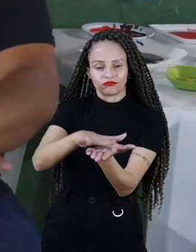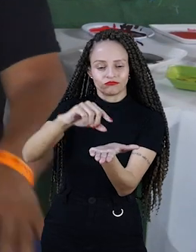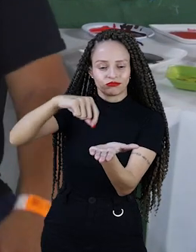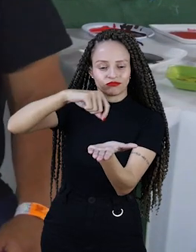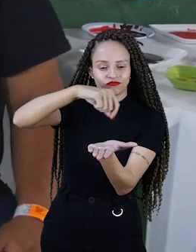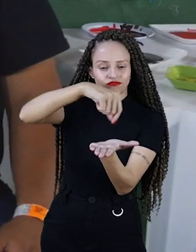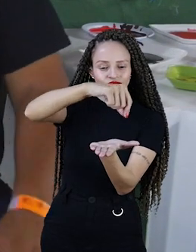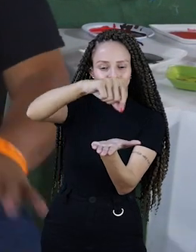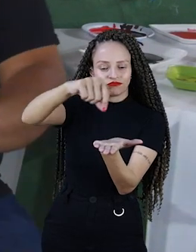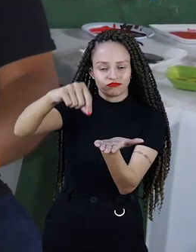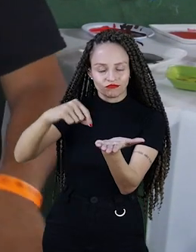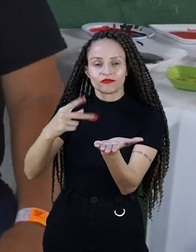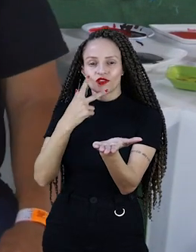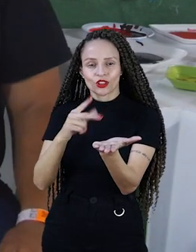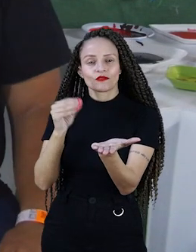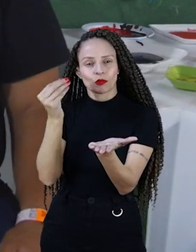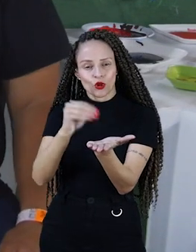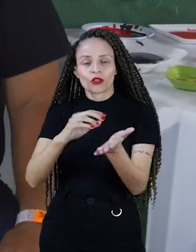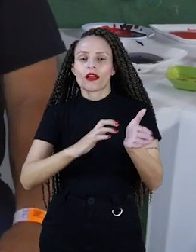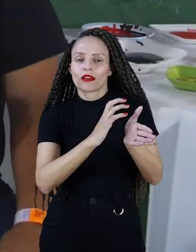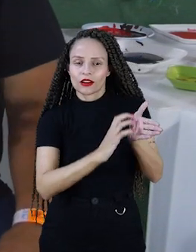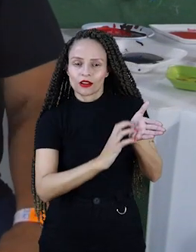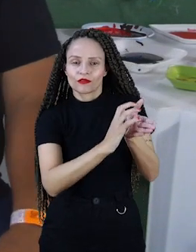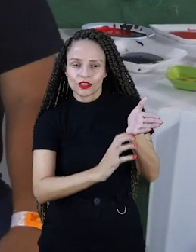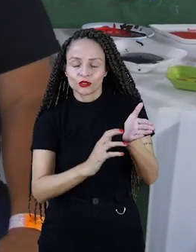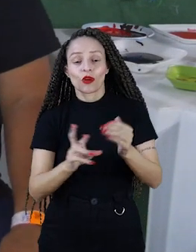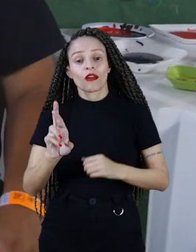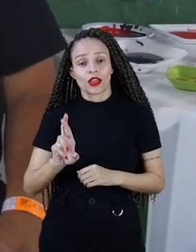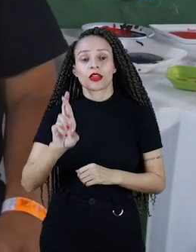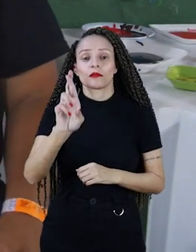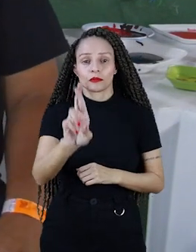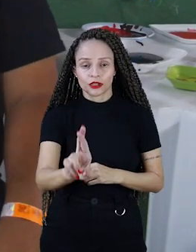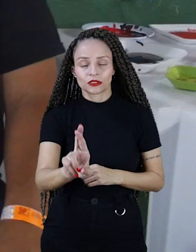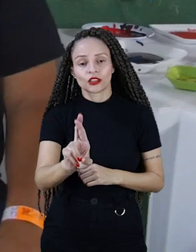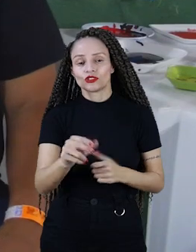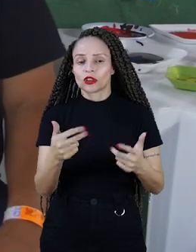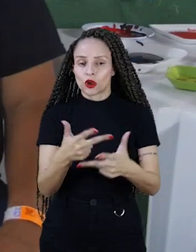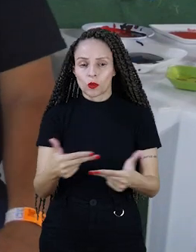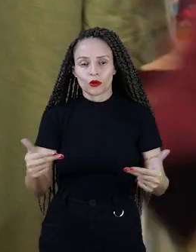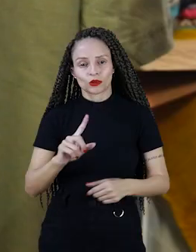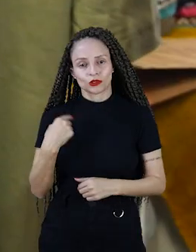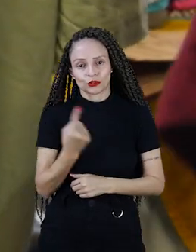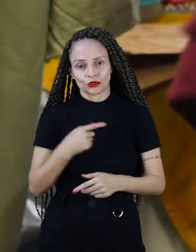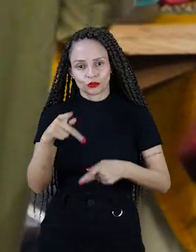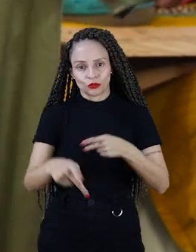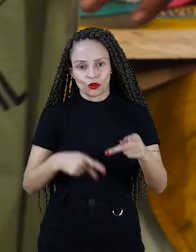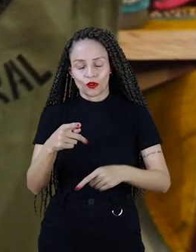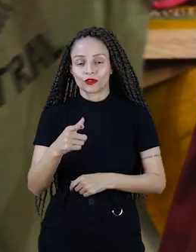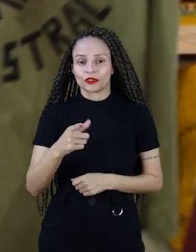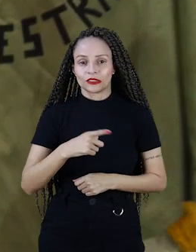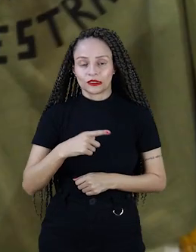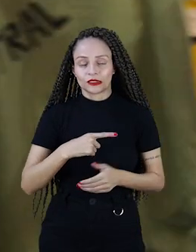contornamos ela e falou, gente, vamos colocar alguns grafismos que represente, né, alguma coisa do nosso povo. Tem